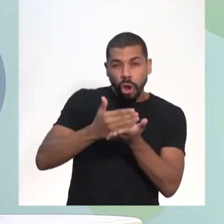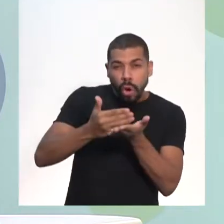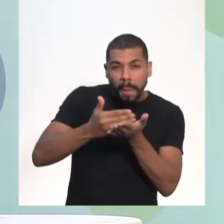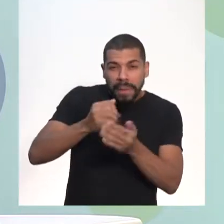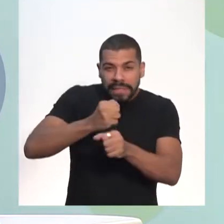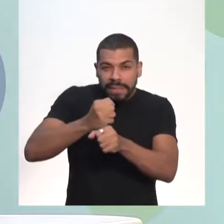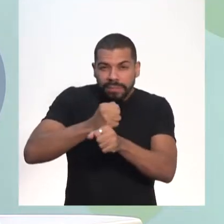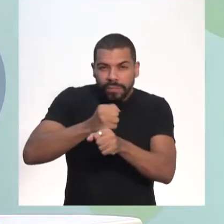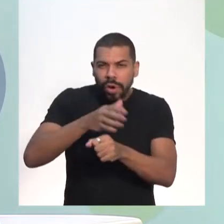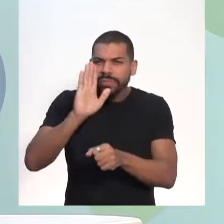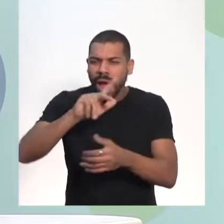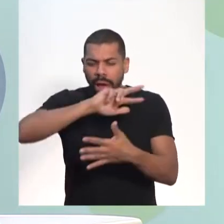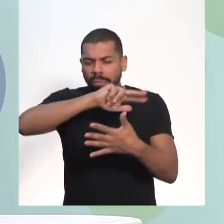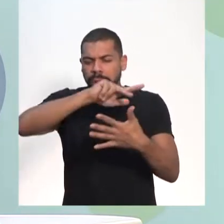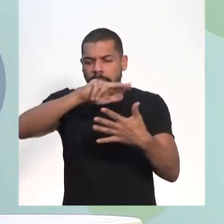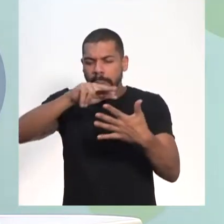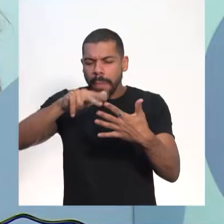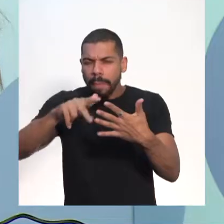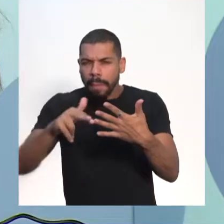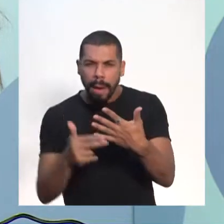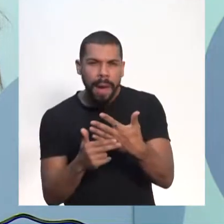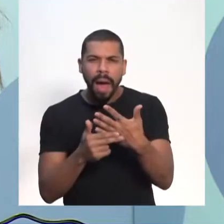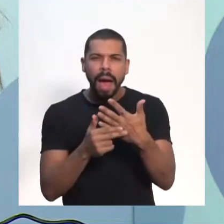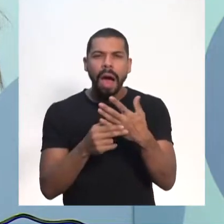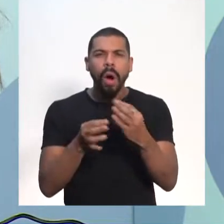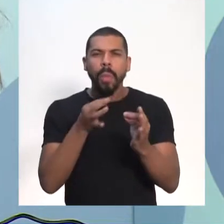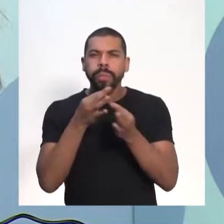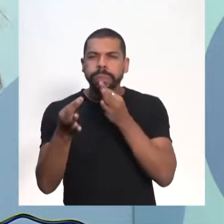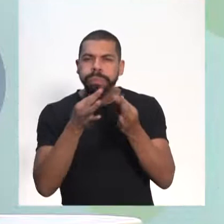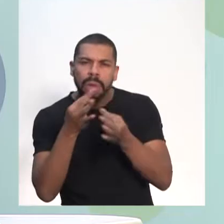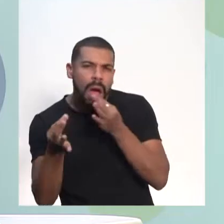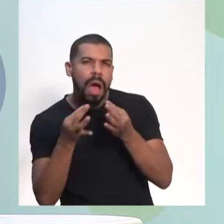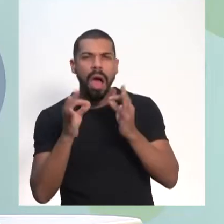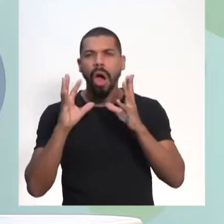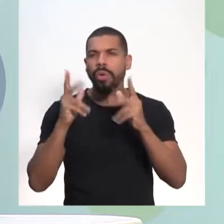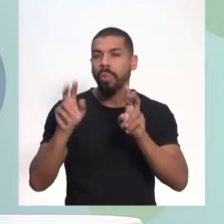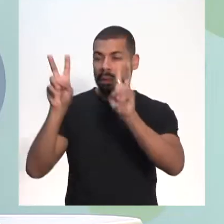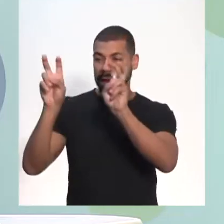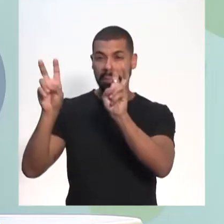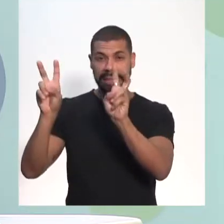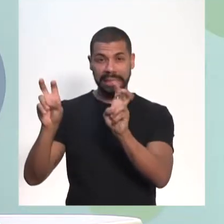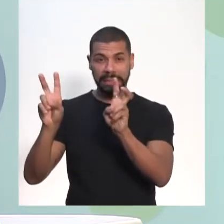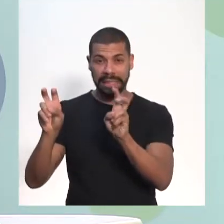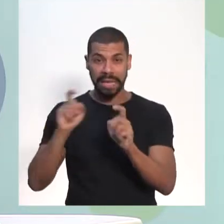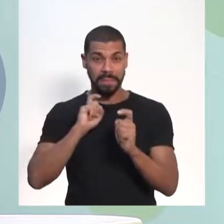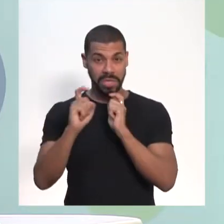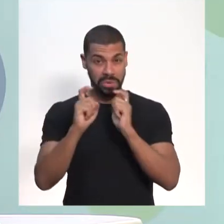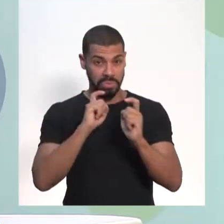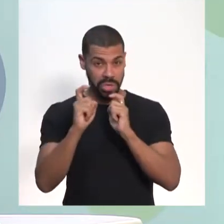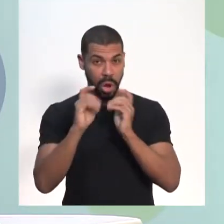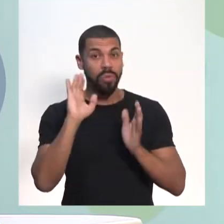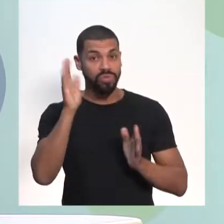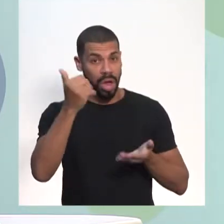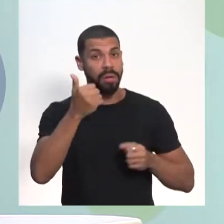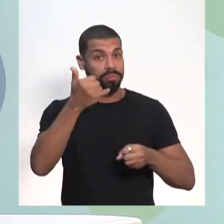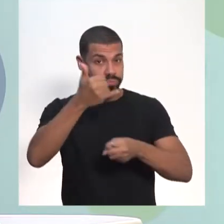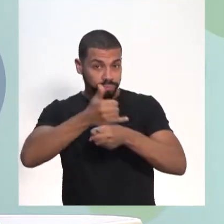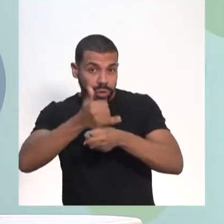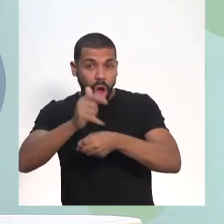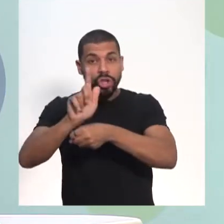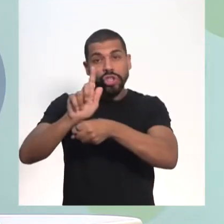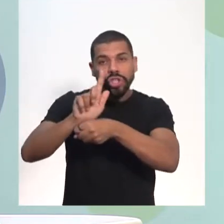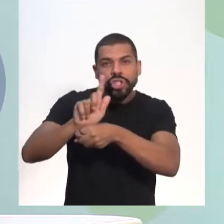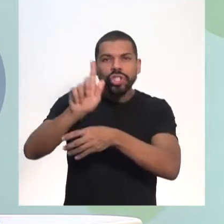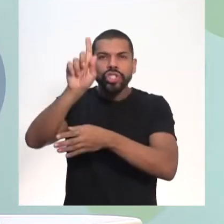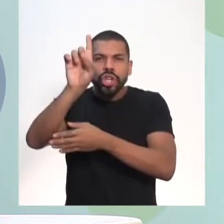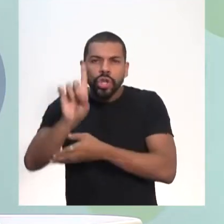várias sugestões de pautas que foram encaminhadas para os nossos gestores da diretoria de ensino, gestores da escola,